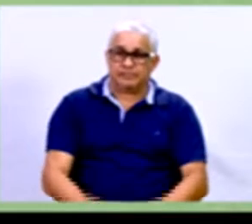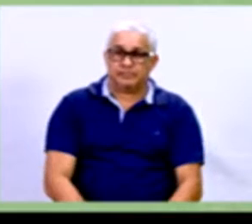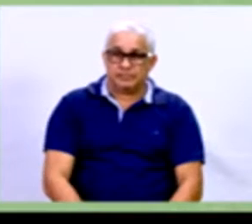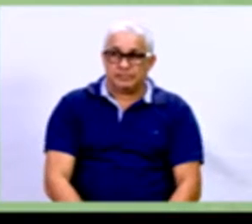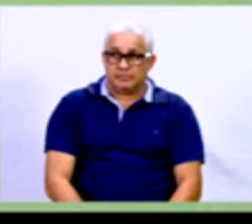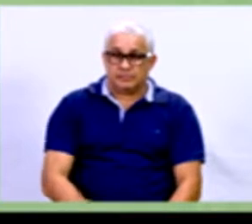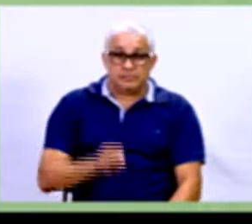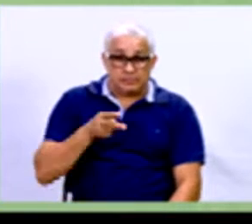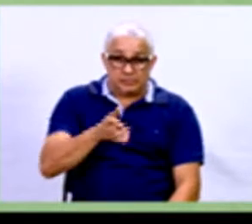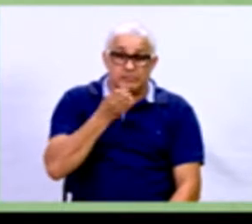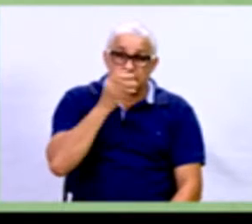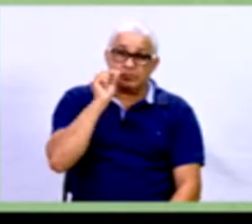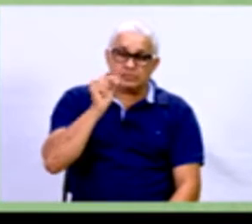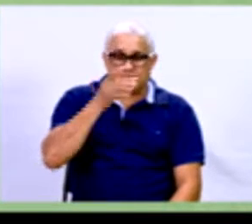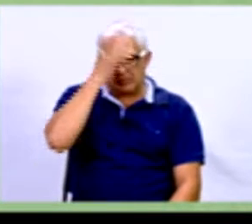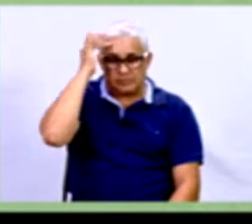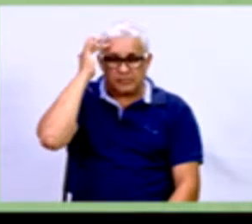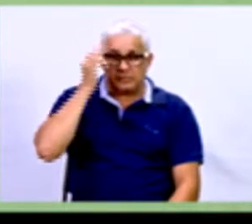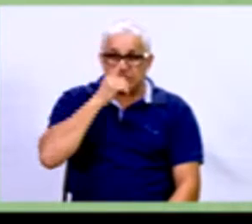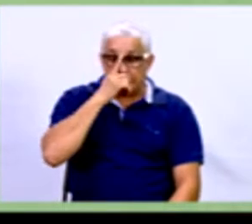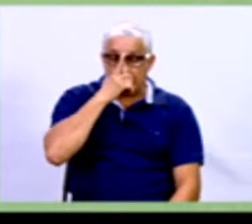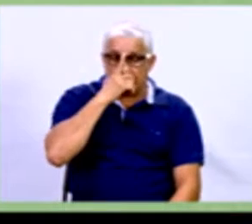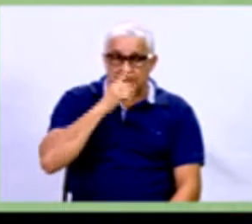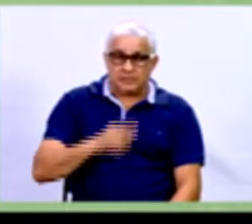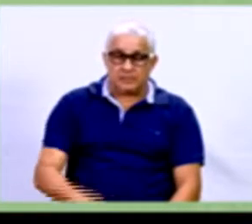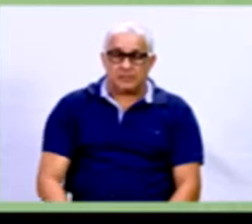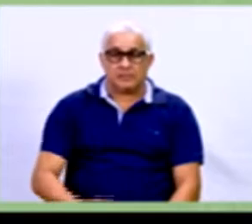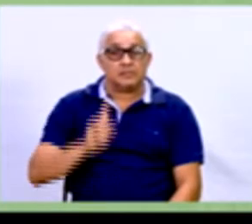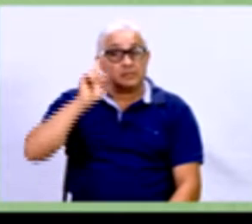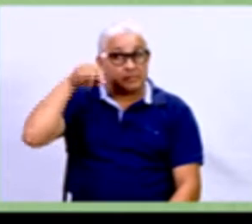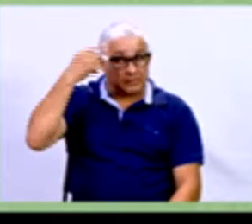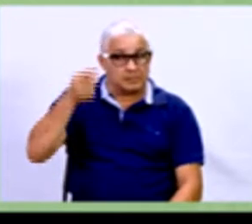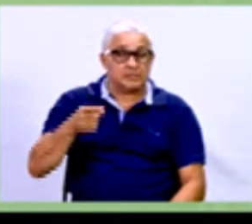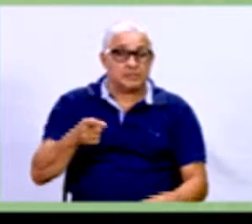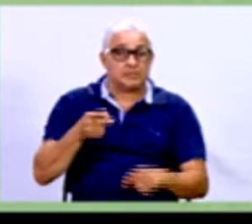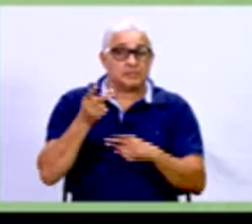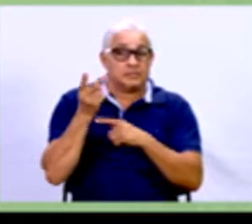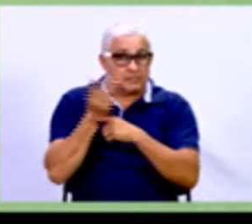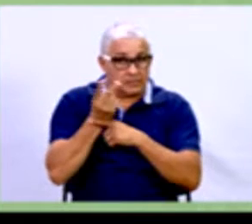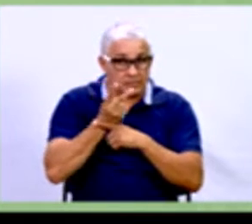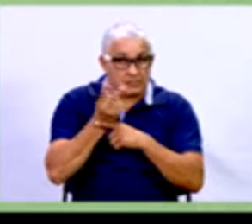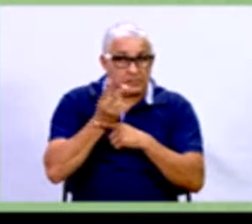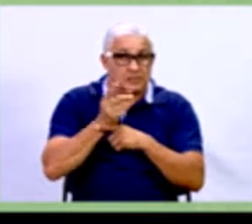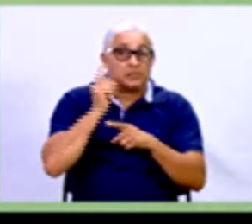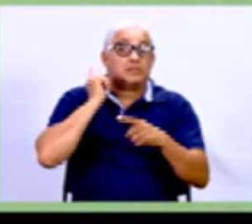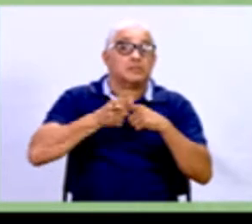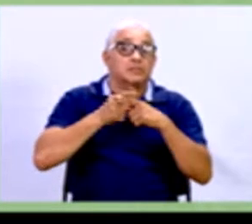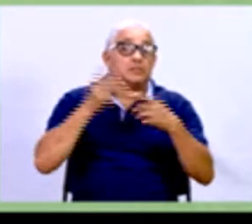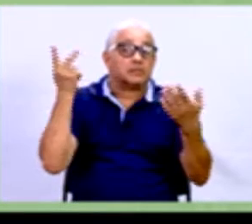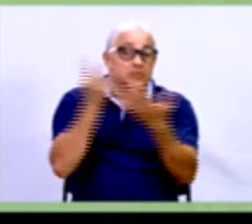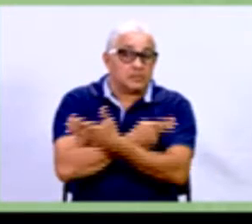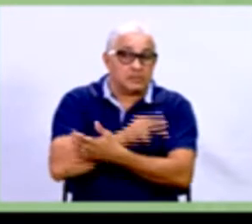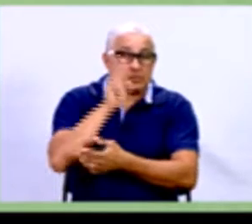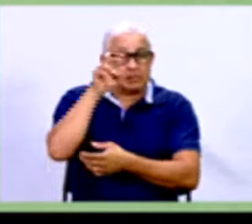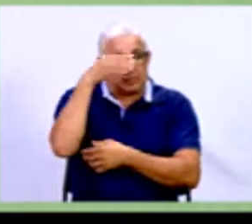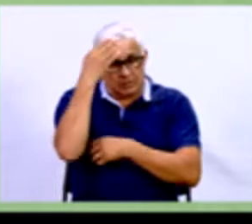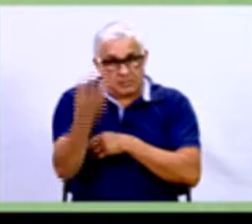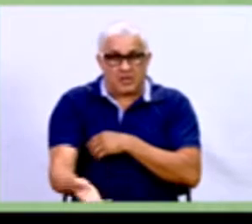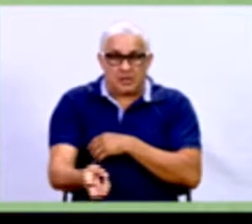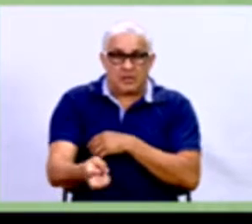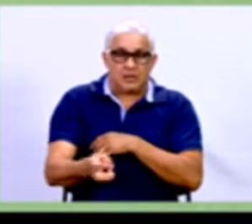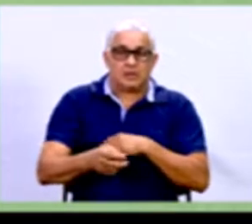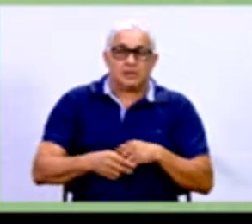pessoal, é sempre bom que essa pessoa procure depois descobrir a causa desse desmaio. E aí vamos lá,